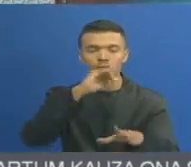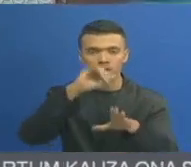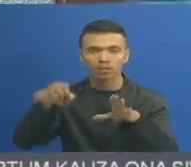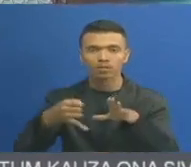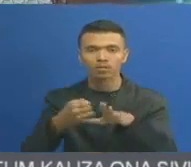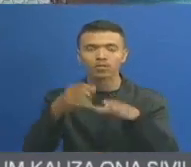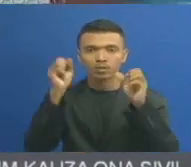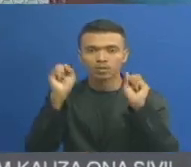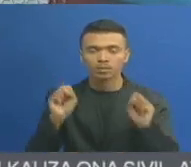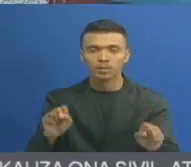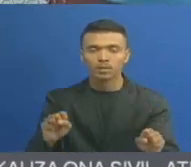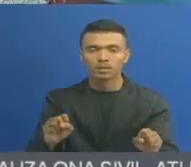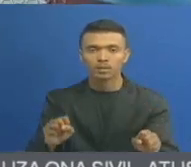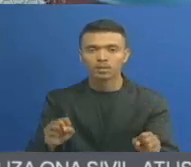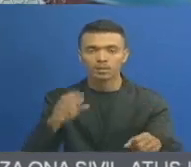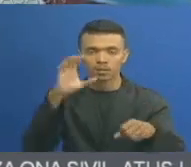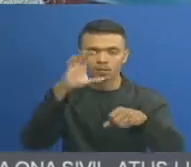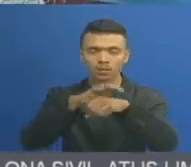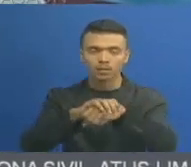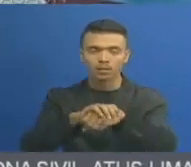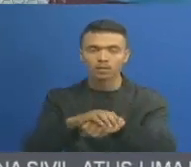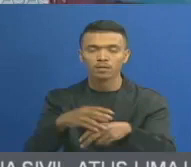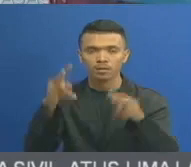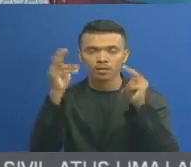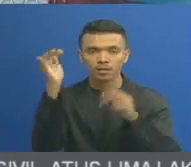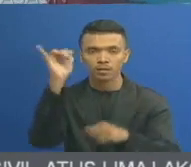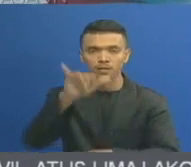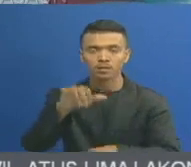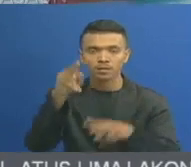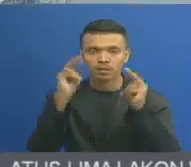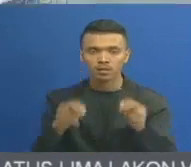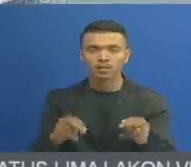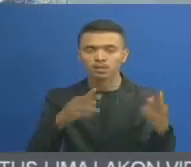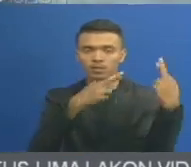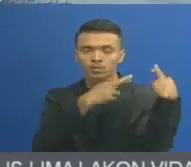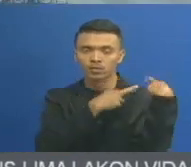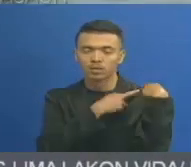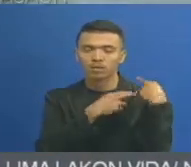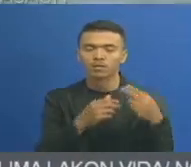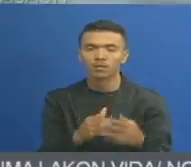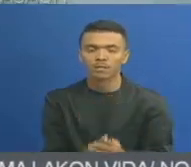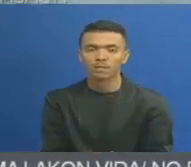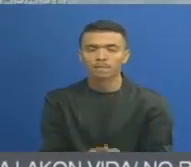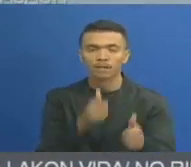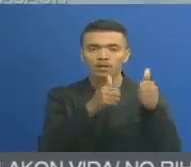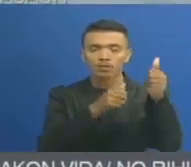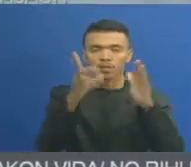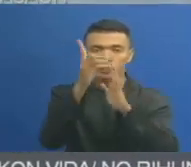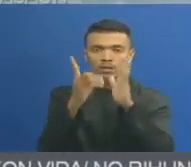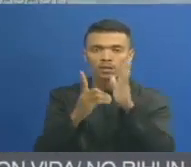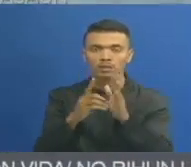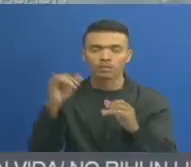nível que te bele al prevenir, né? Para o nível tem que responsabilizar para os níveis tirados. Enquanto tuirdados neve